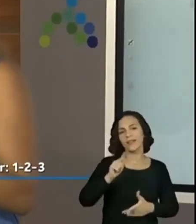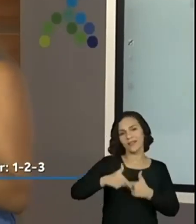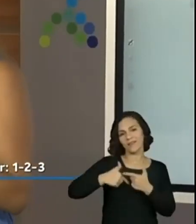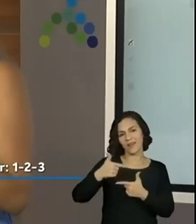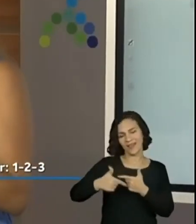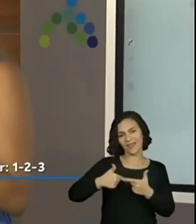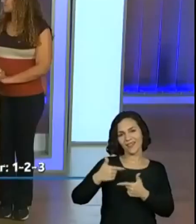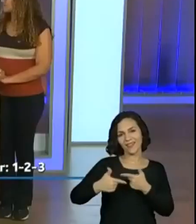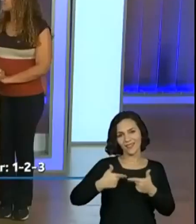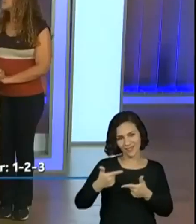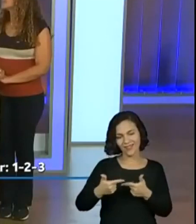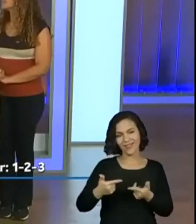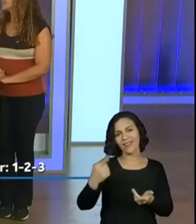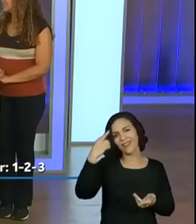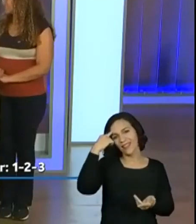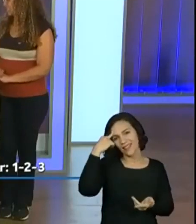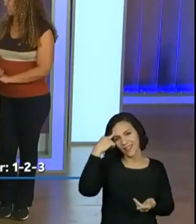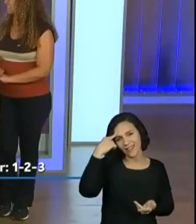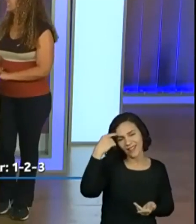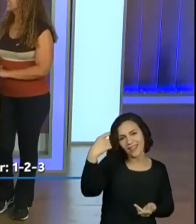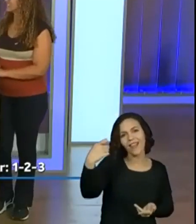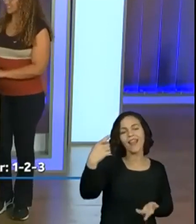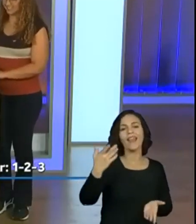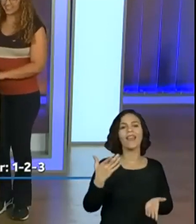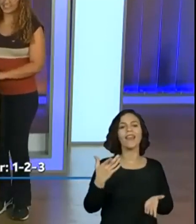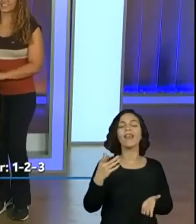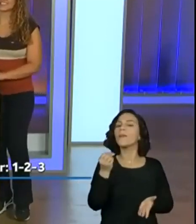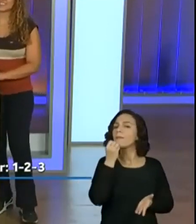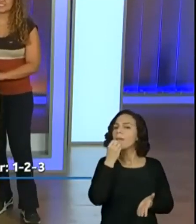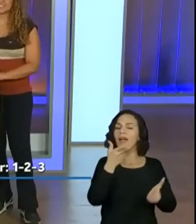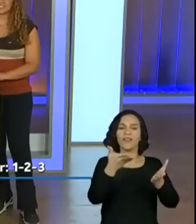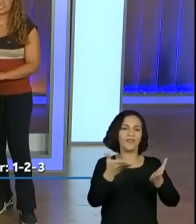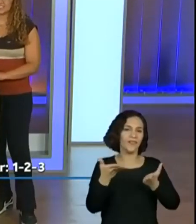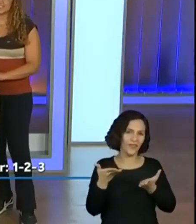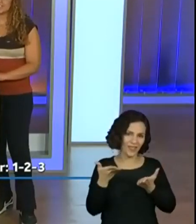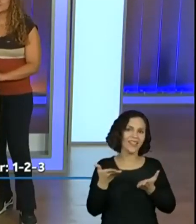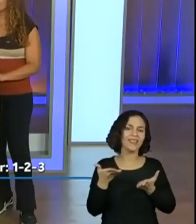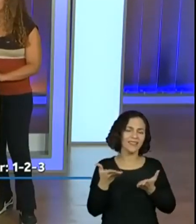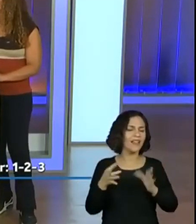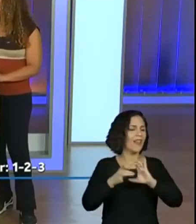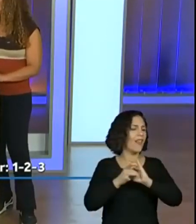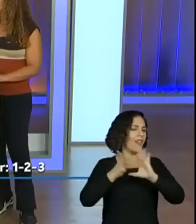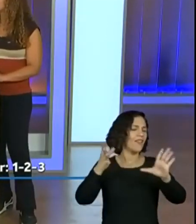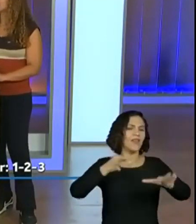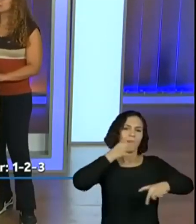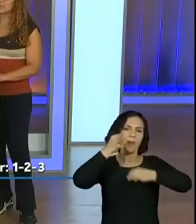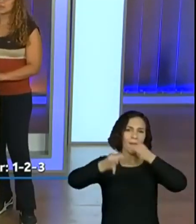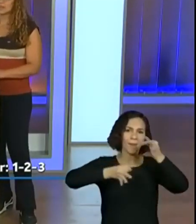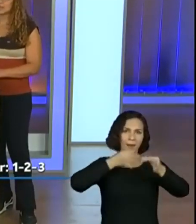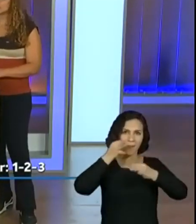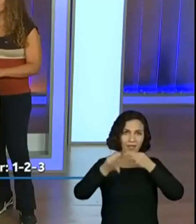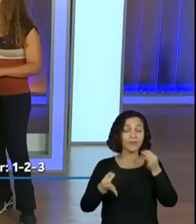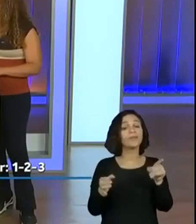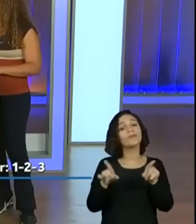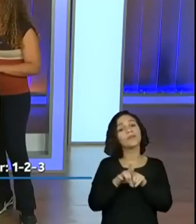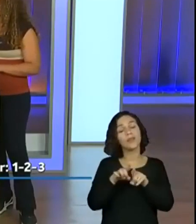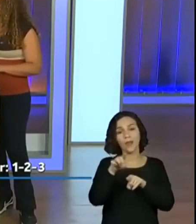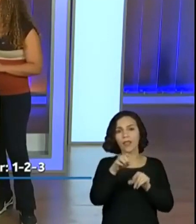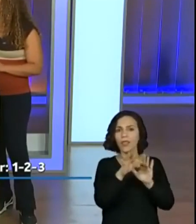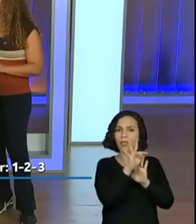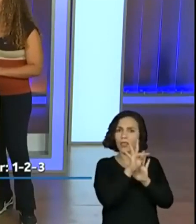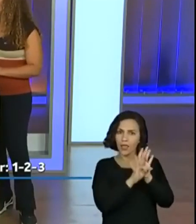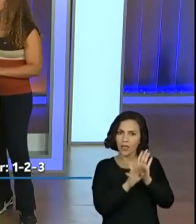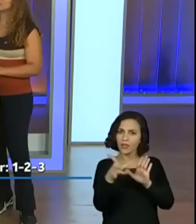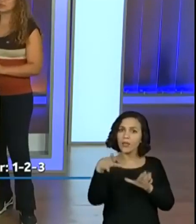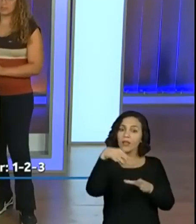é? E as ideias, elas são sempre muito bem-vindas, sim, não tenham dúvida disso. Lembrando, né, que esse é um texto que